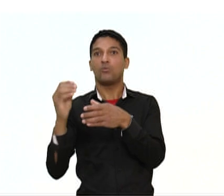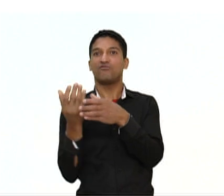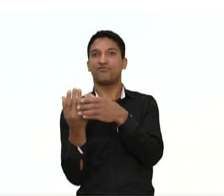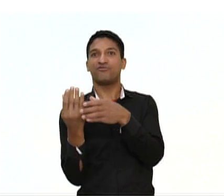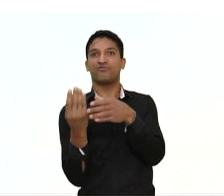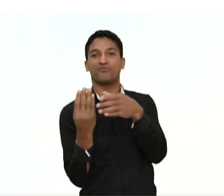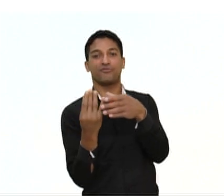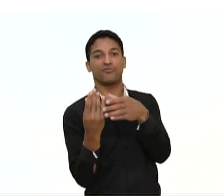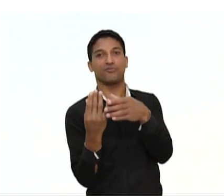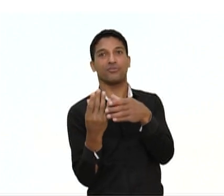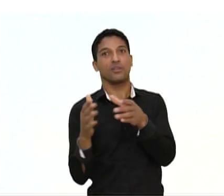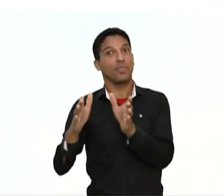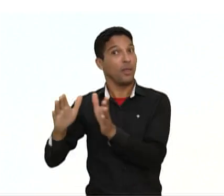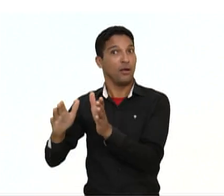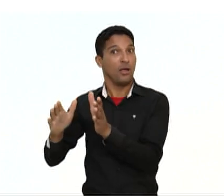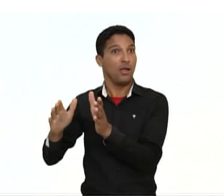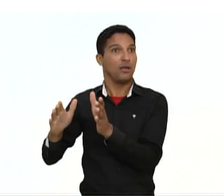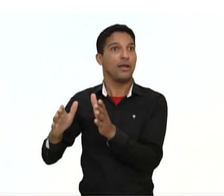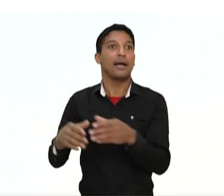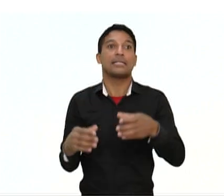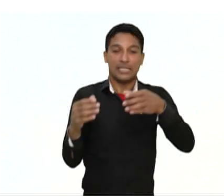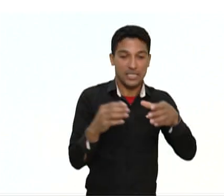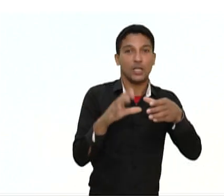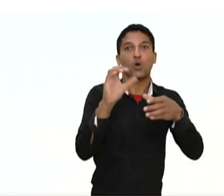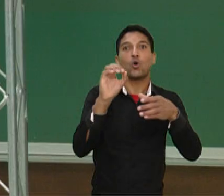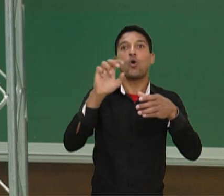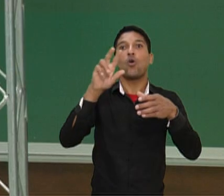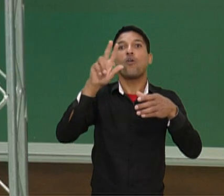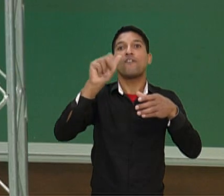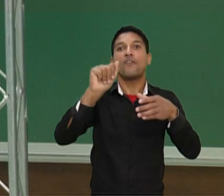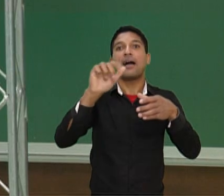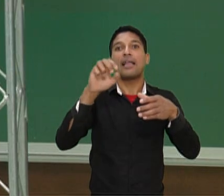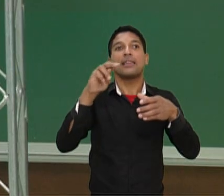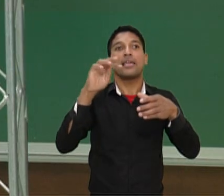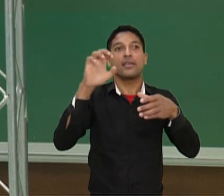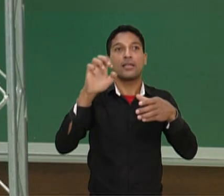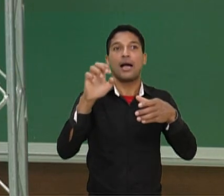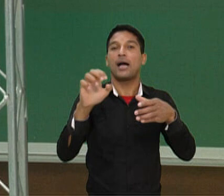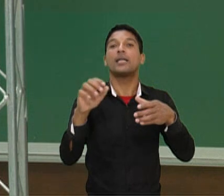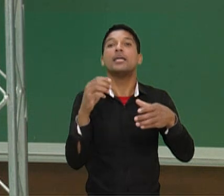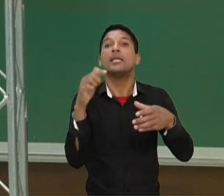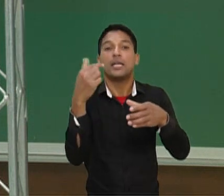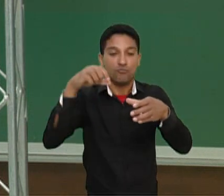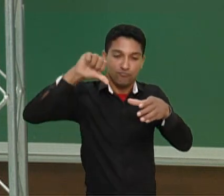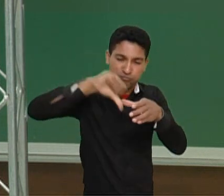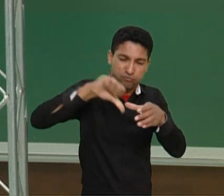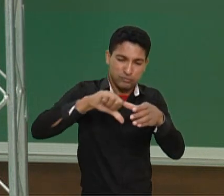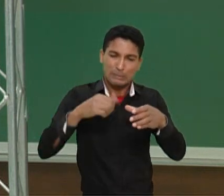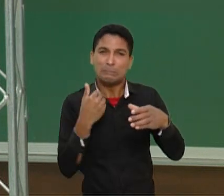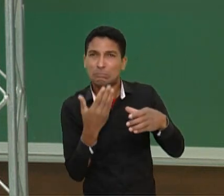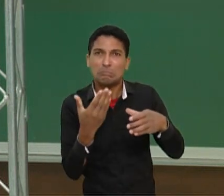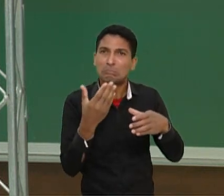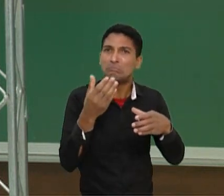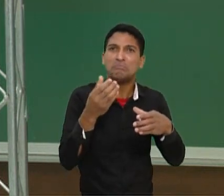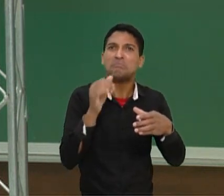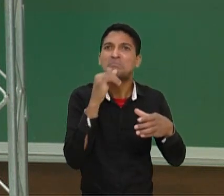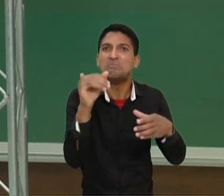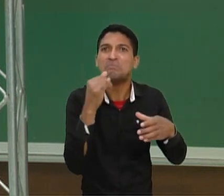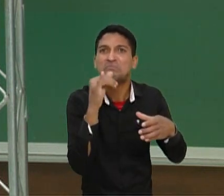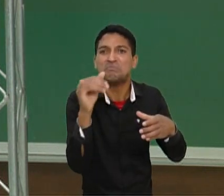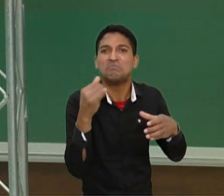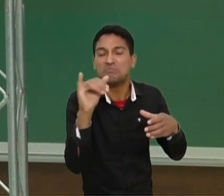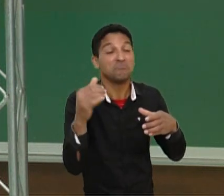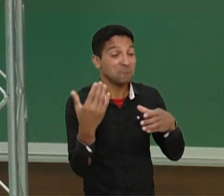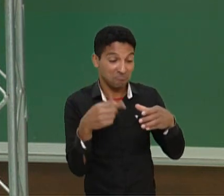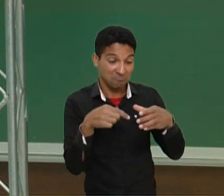saber? Você vai saber na hora certa quando a gente entrar de fato nessa função orgânica, beleza? Tranquilo?